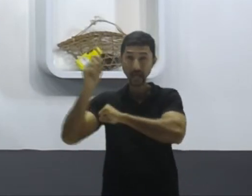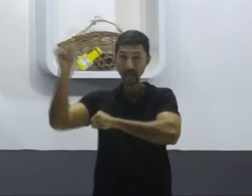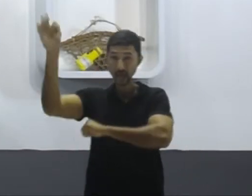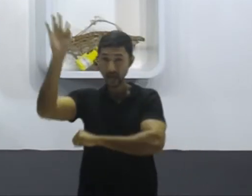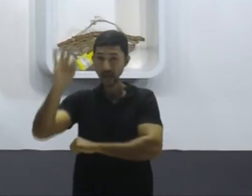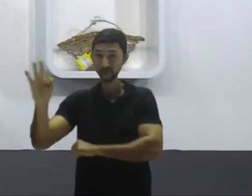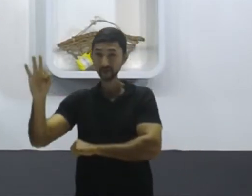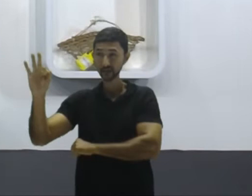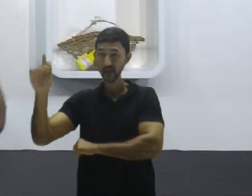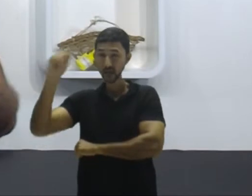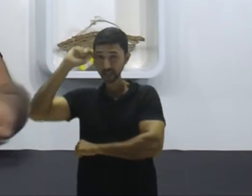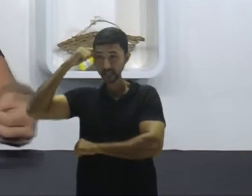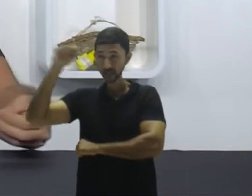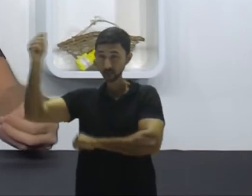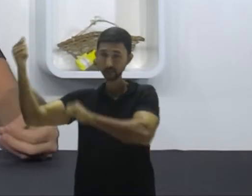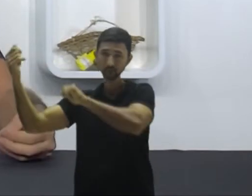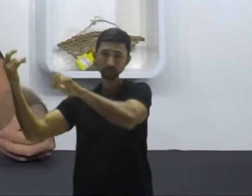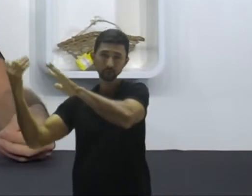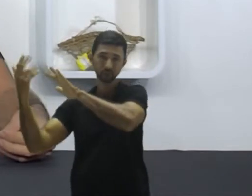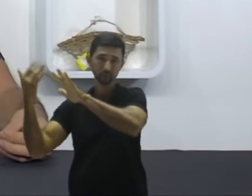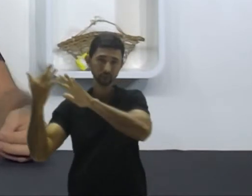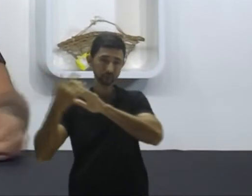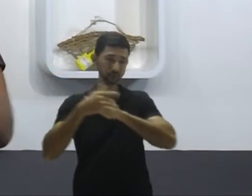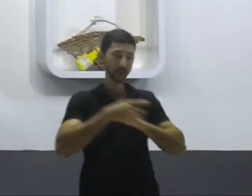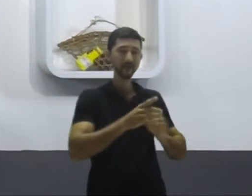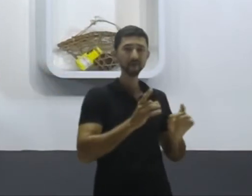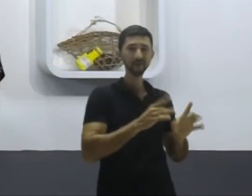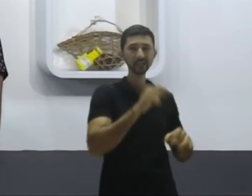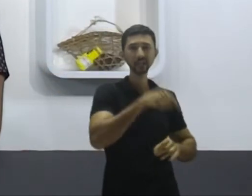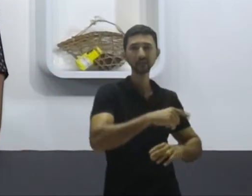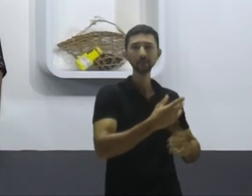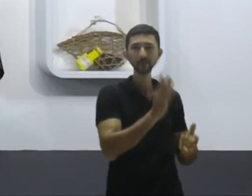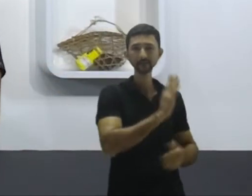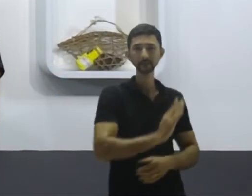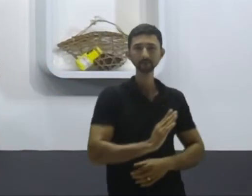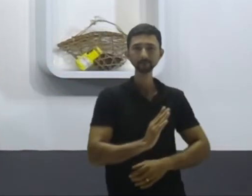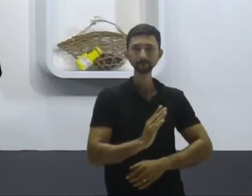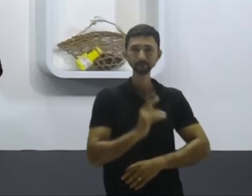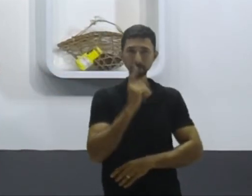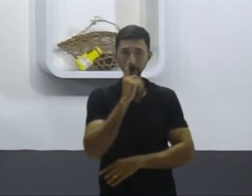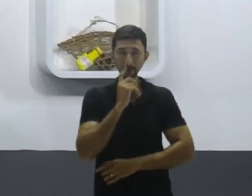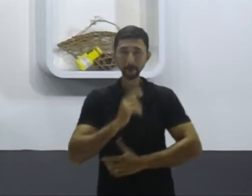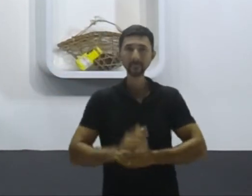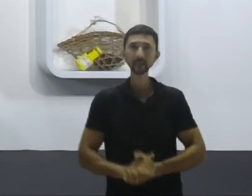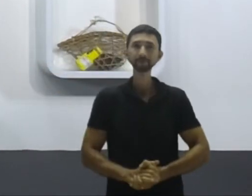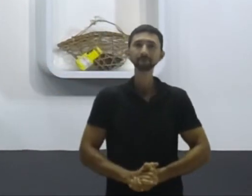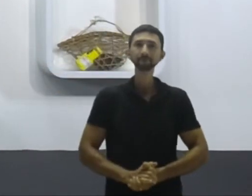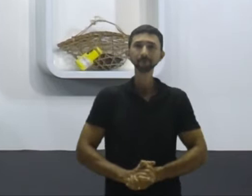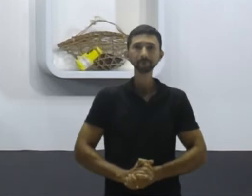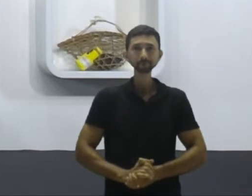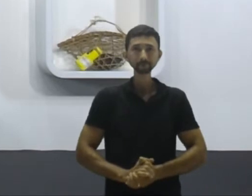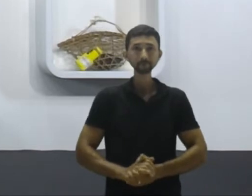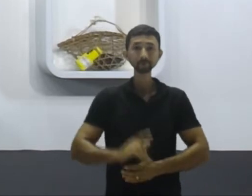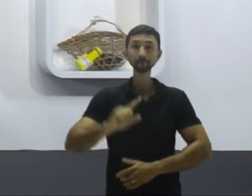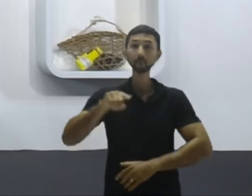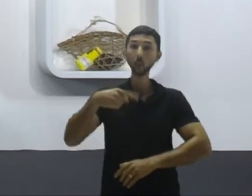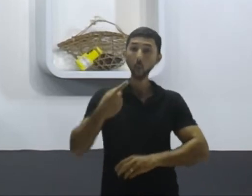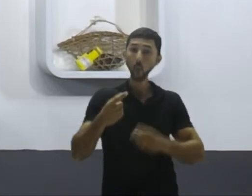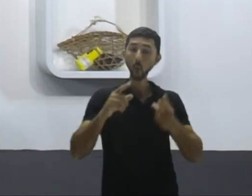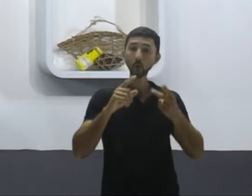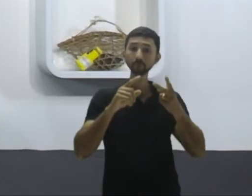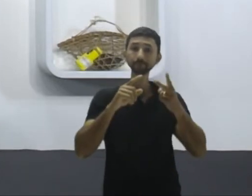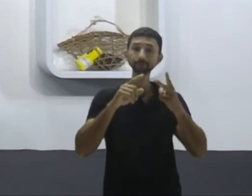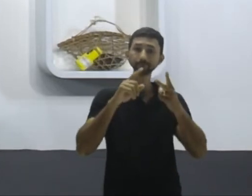retirados da África e eram vendidos como escravos aqui no Brasil. O outro fator que explica a utilização da mão de